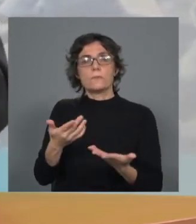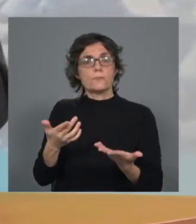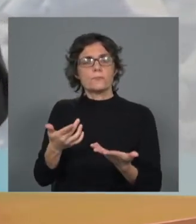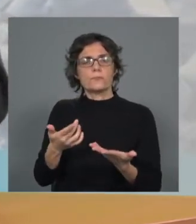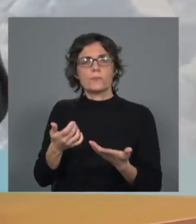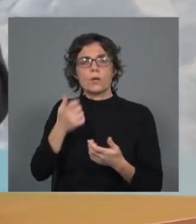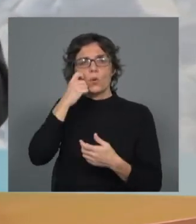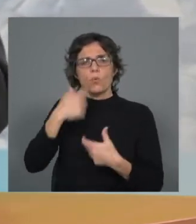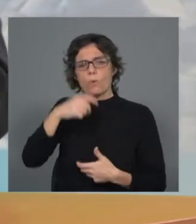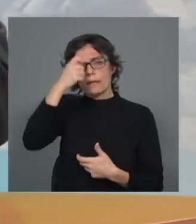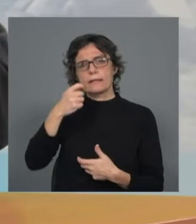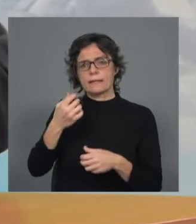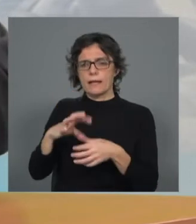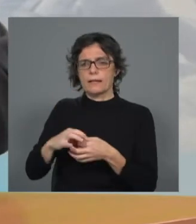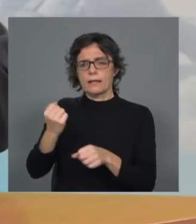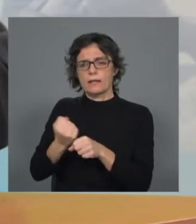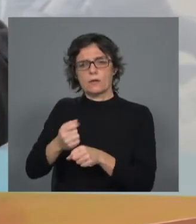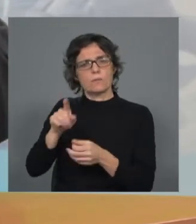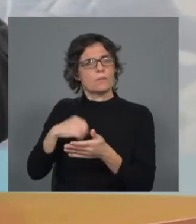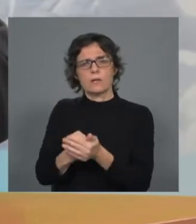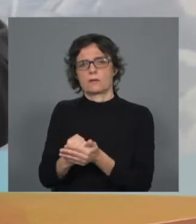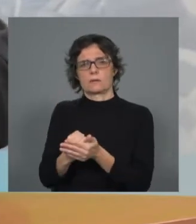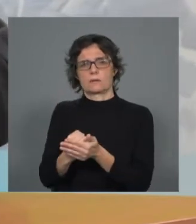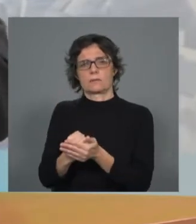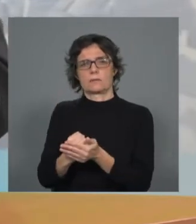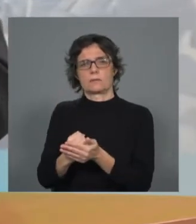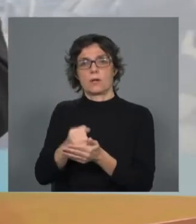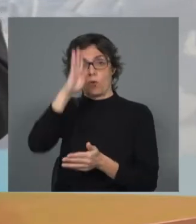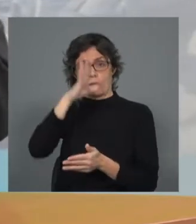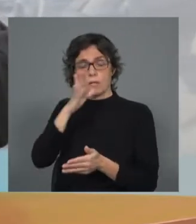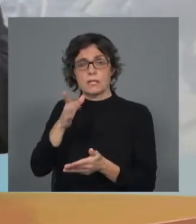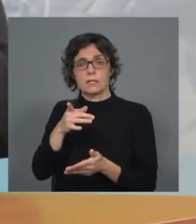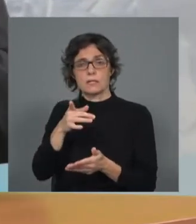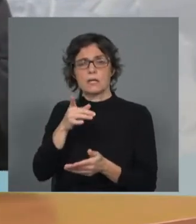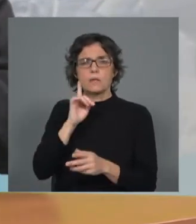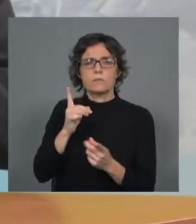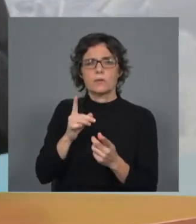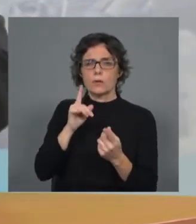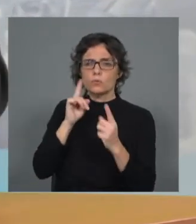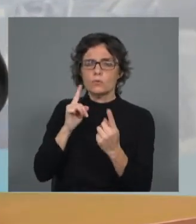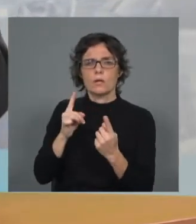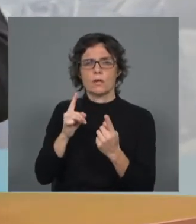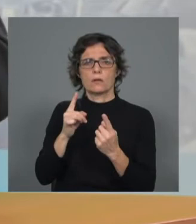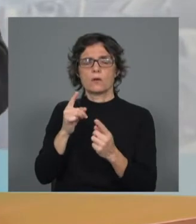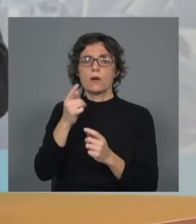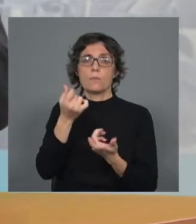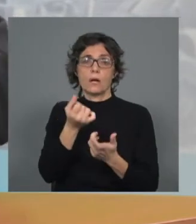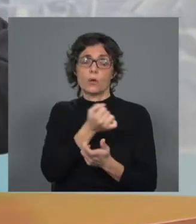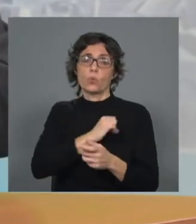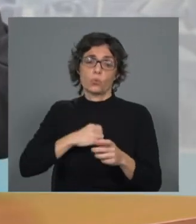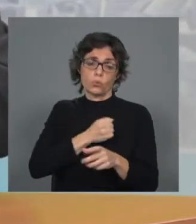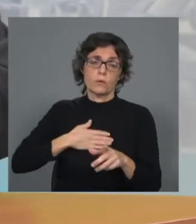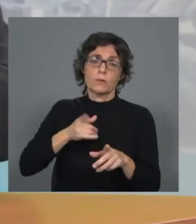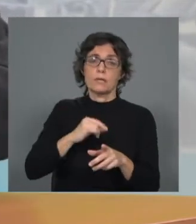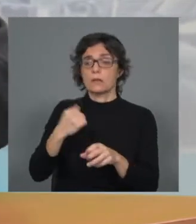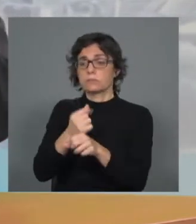dignidade humana. E salienta aqui o Papa a importância do diálogo entre empresários e trabalhadores, no que devem